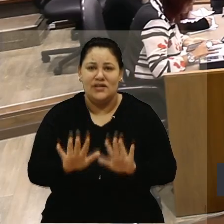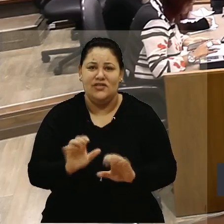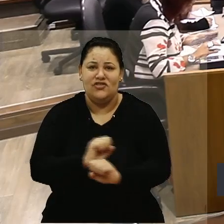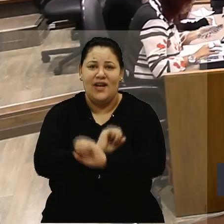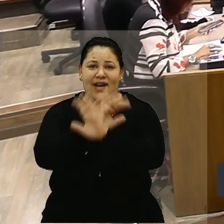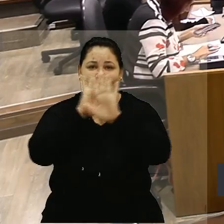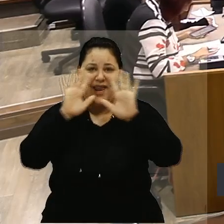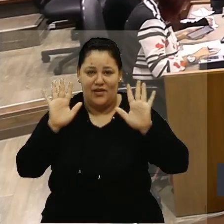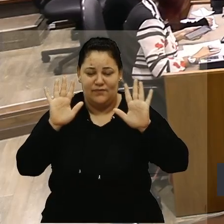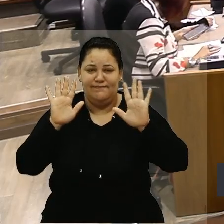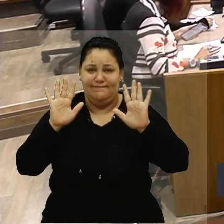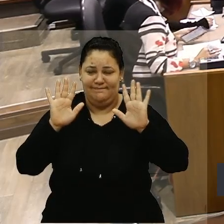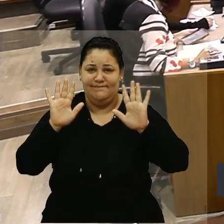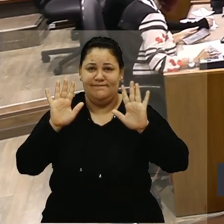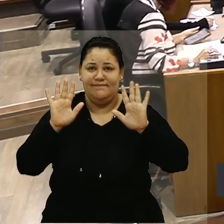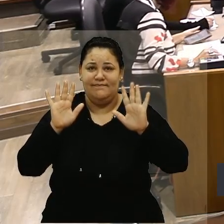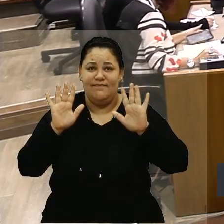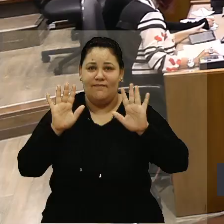questão. Porque